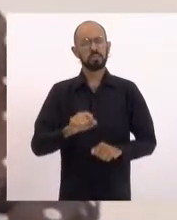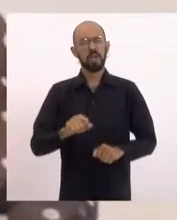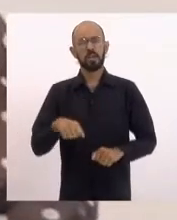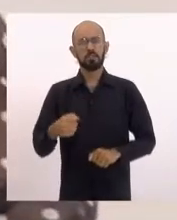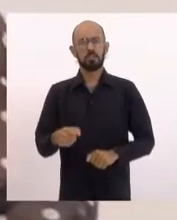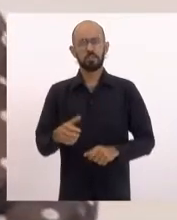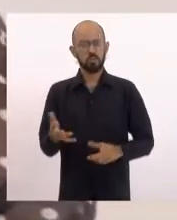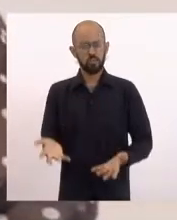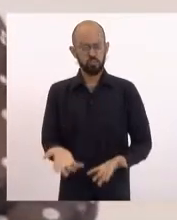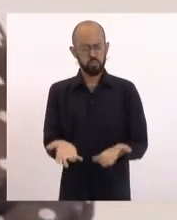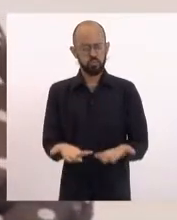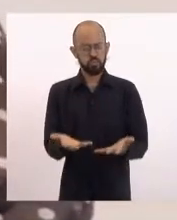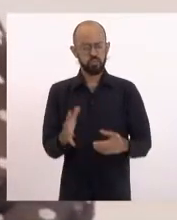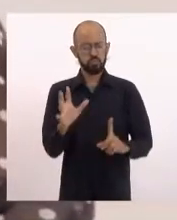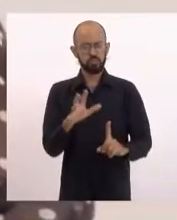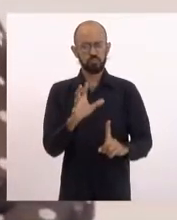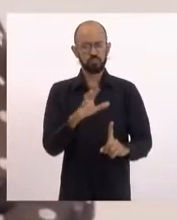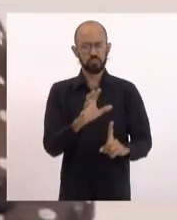ao ensino